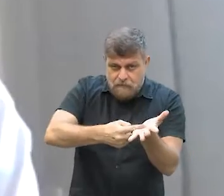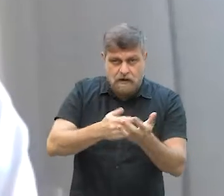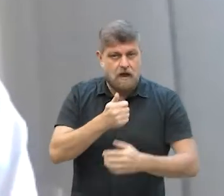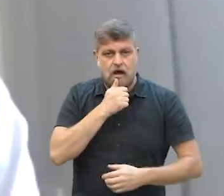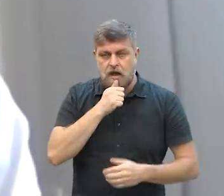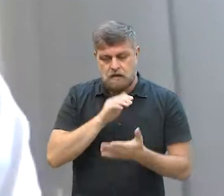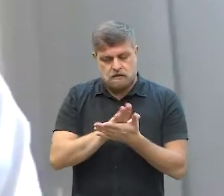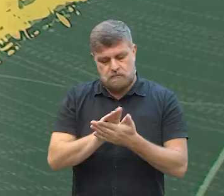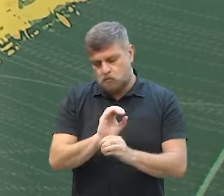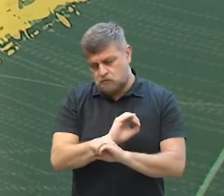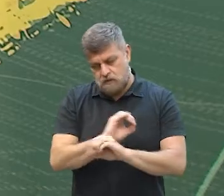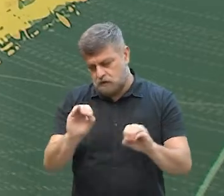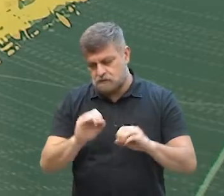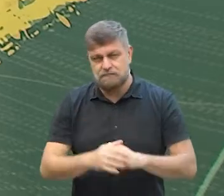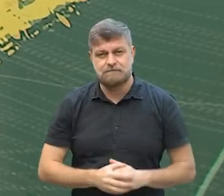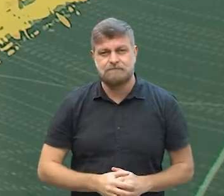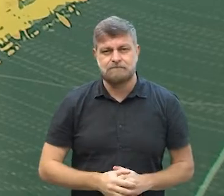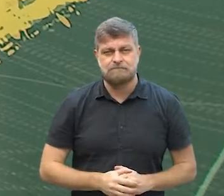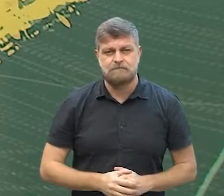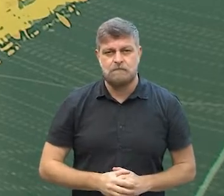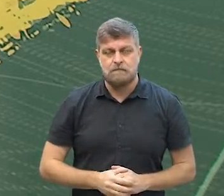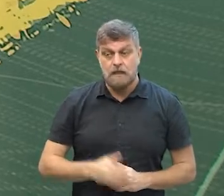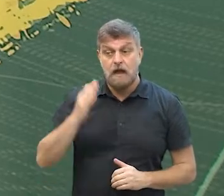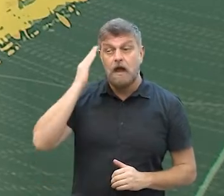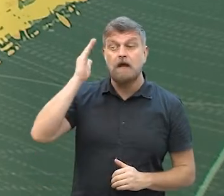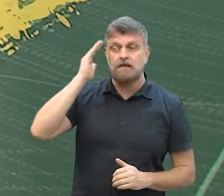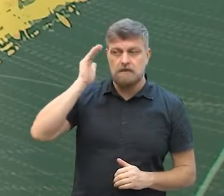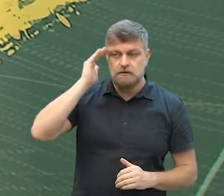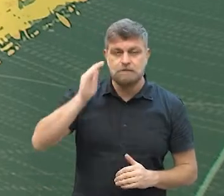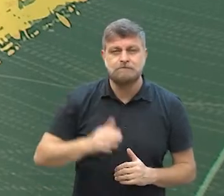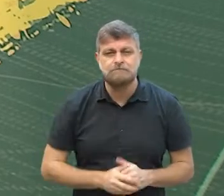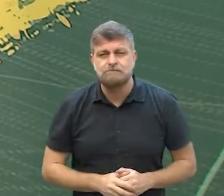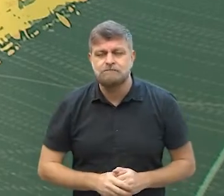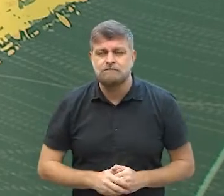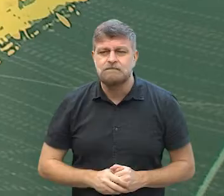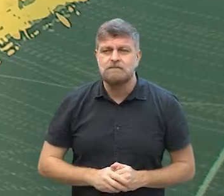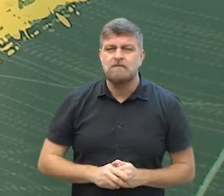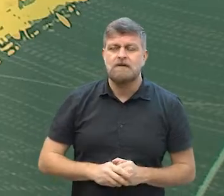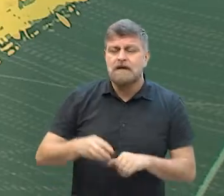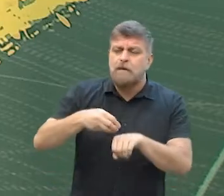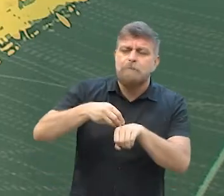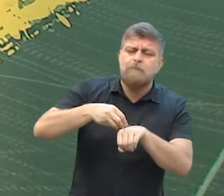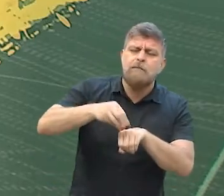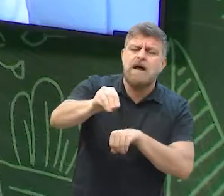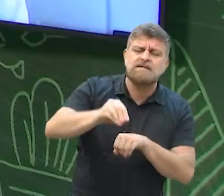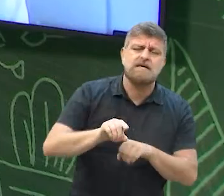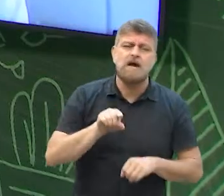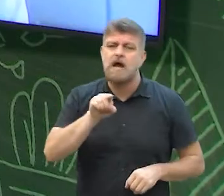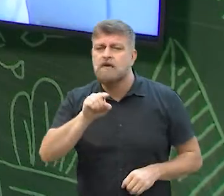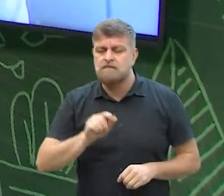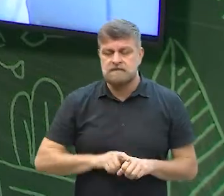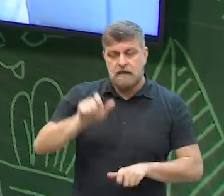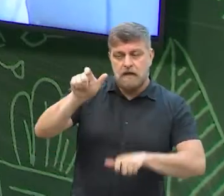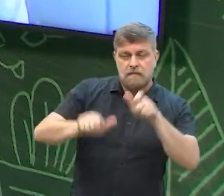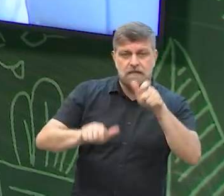nenhuma. Entendi, entendi. Bom, o que você pode passar de mensagem, então, para o